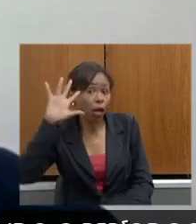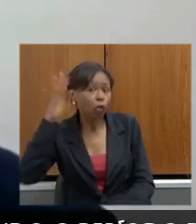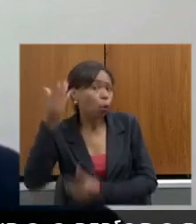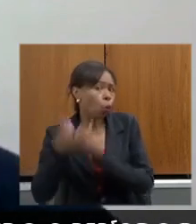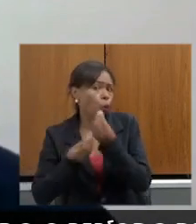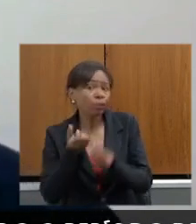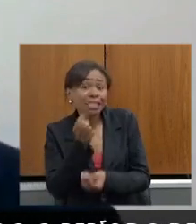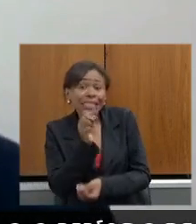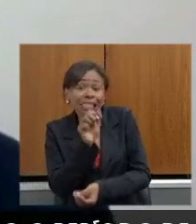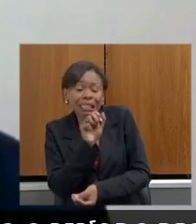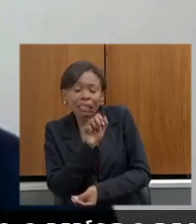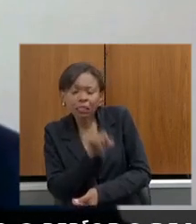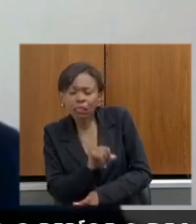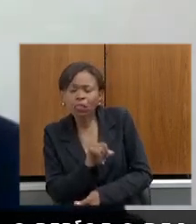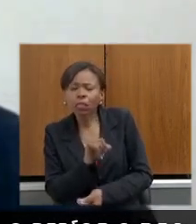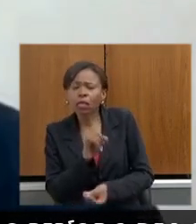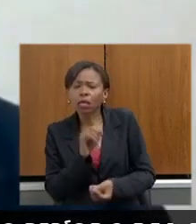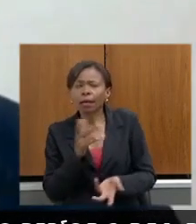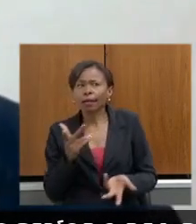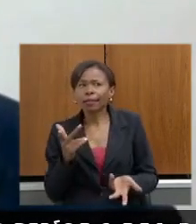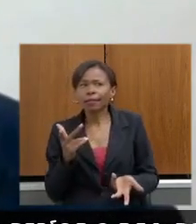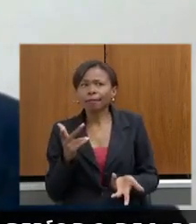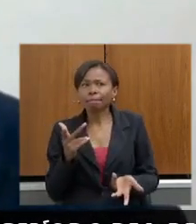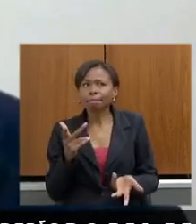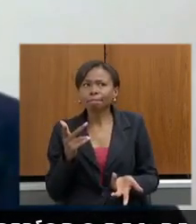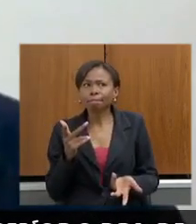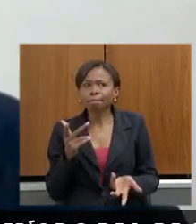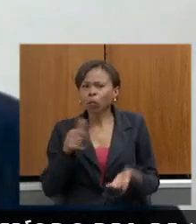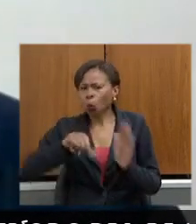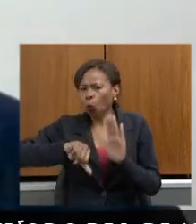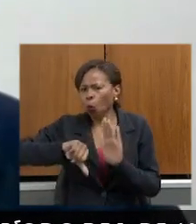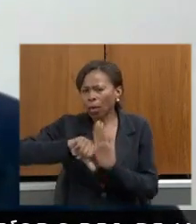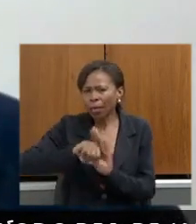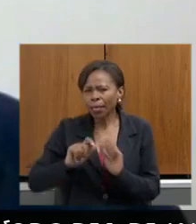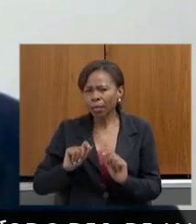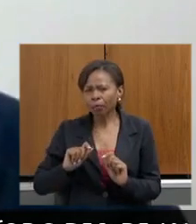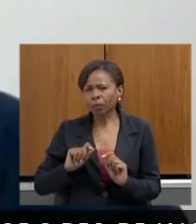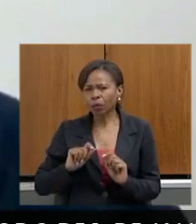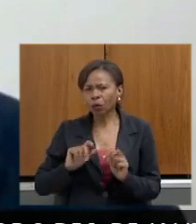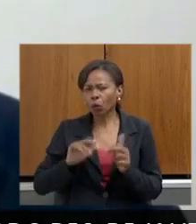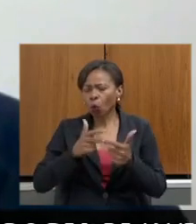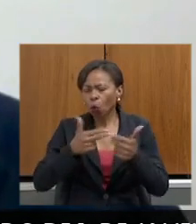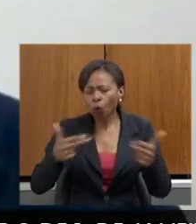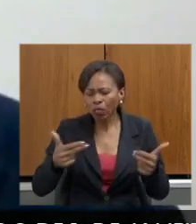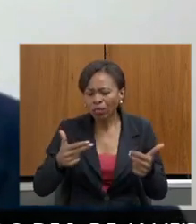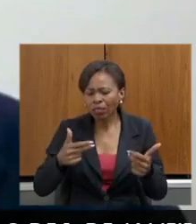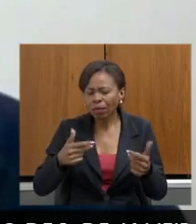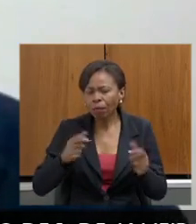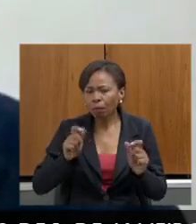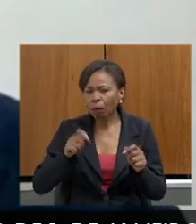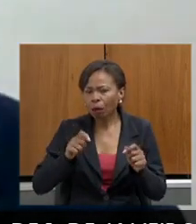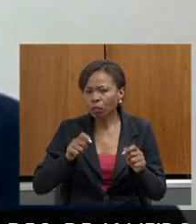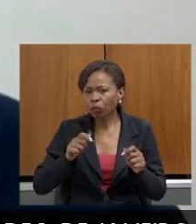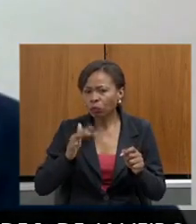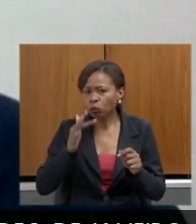pequena chance de chegar ao Resultado positivo no final não adianta nós ficamos